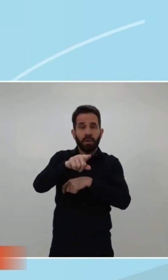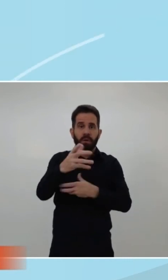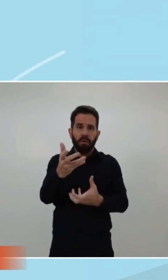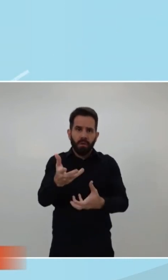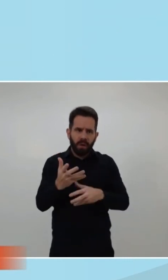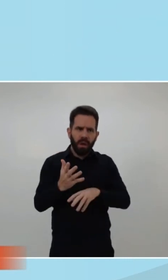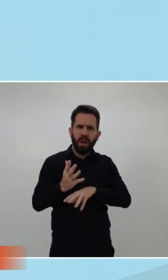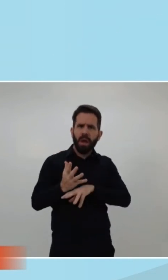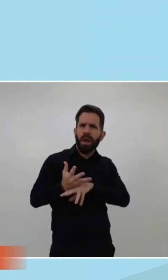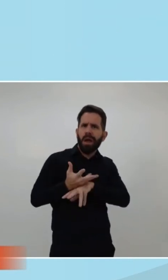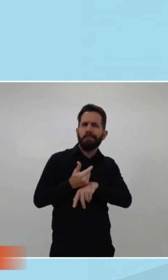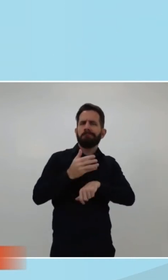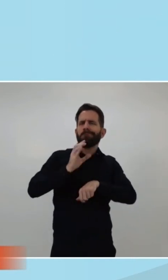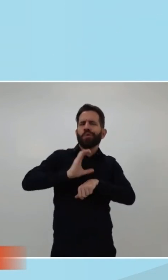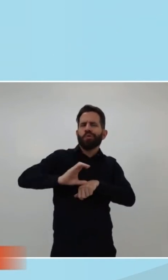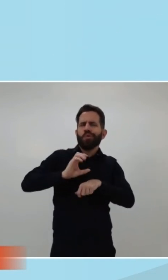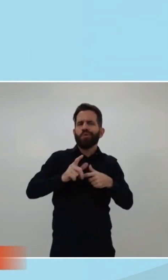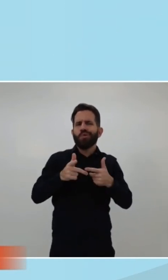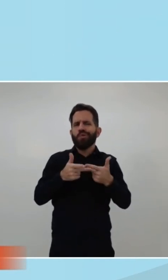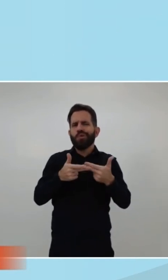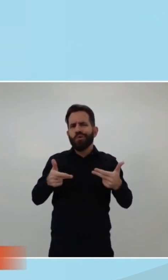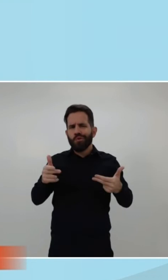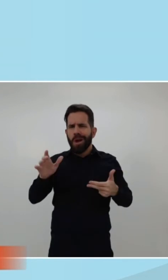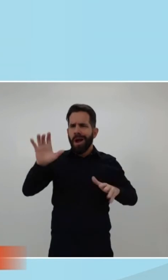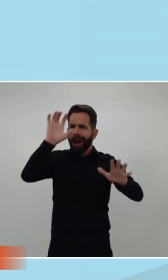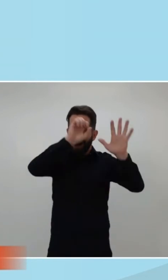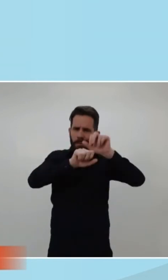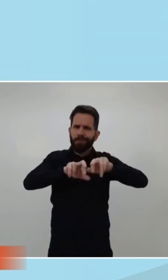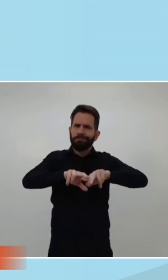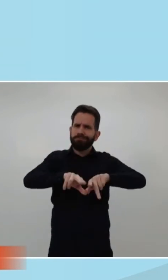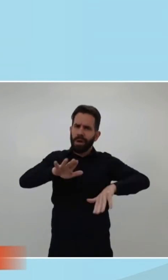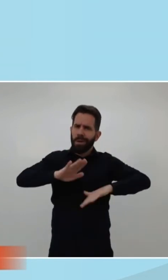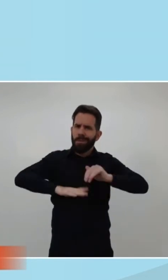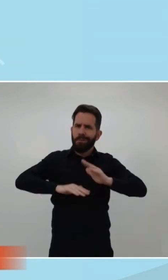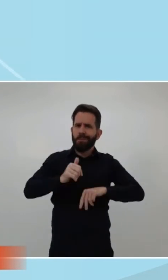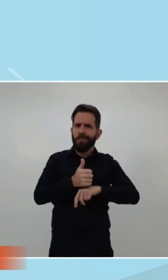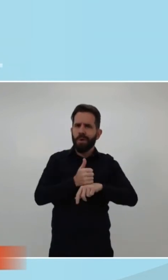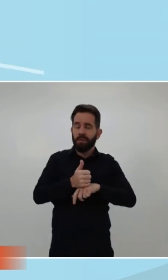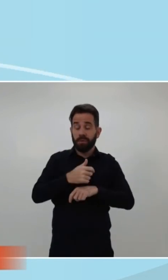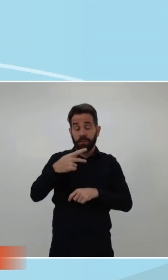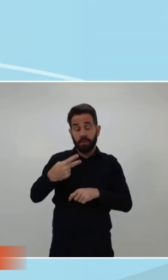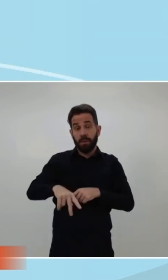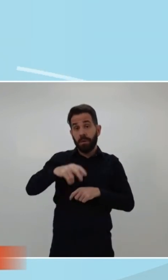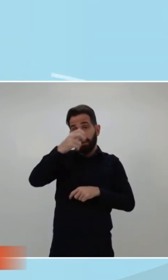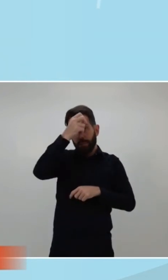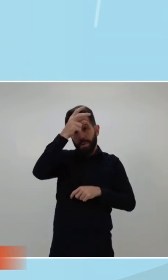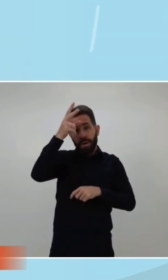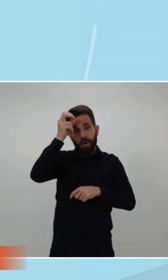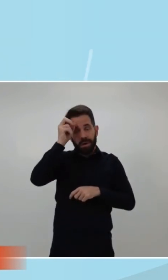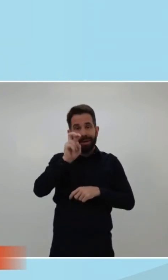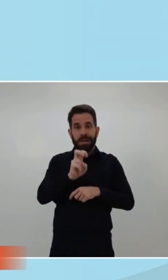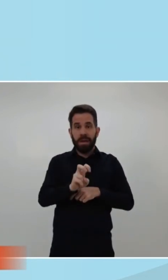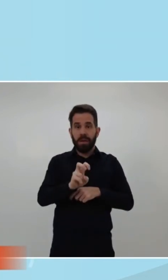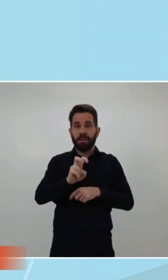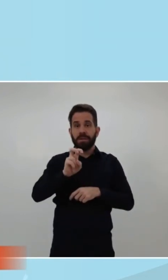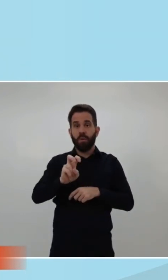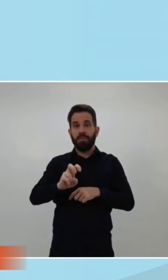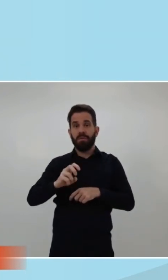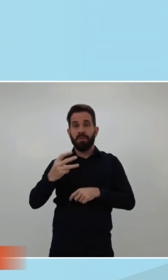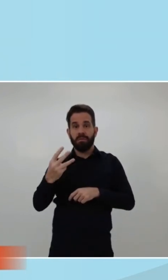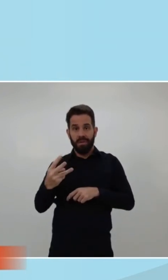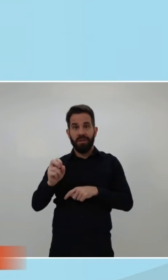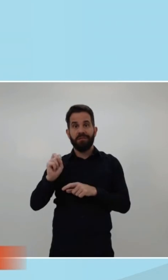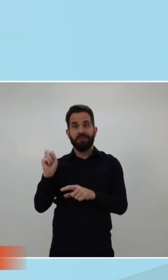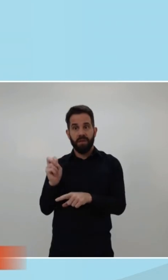sem dinheiro para fazer isso. A Prefeitura de Goiânia oferece 553 vagas para cursos profissionalizantes em diversas